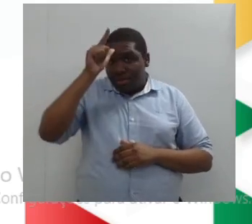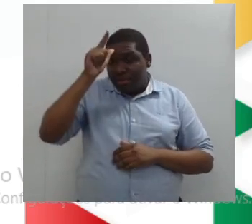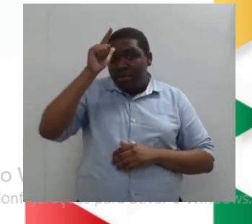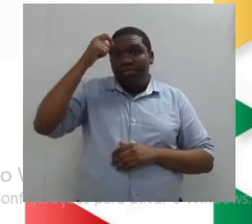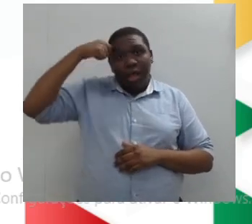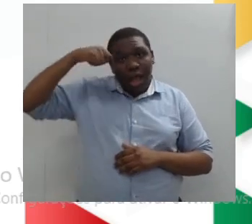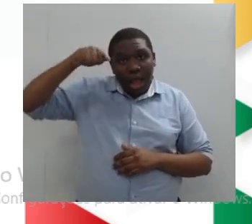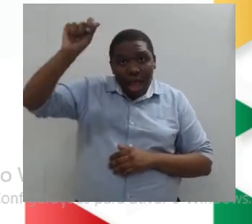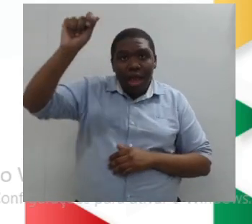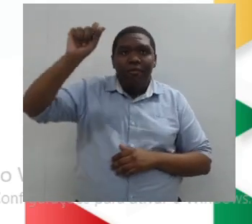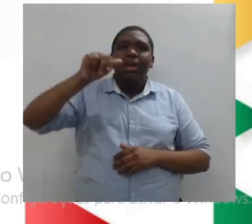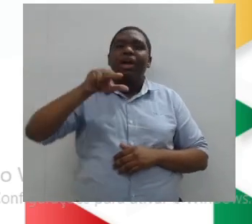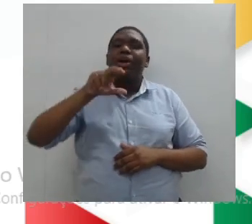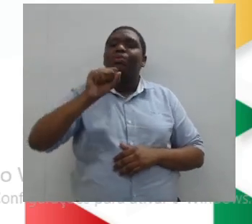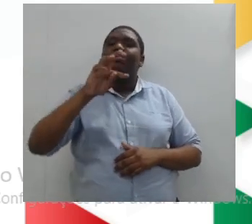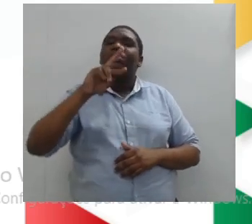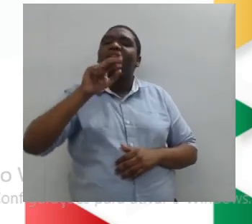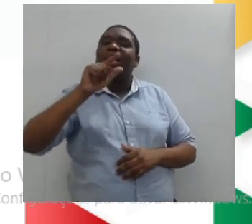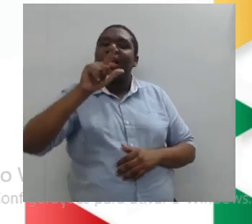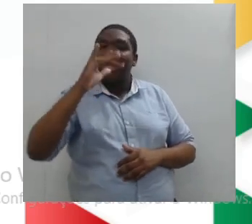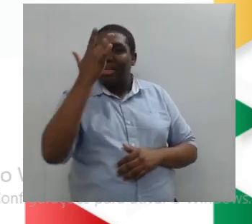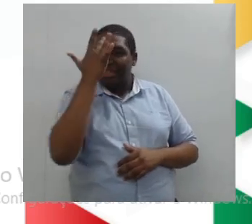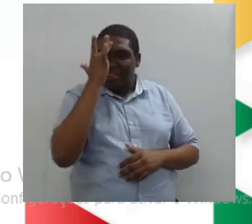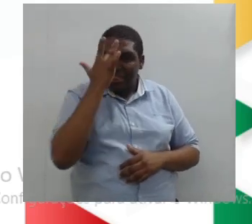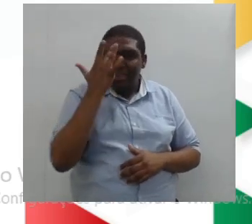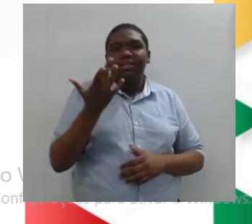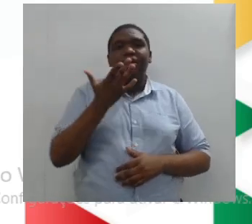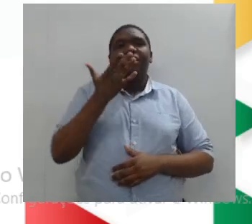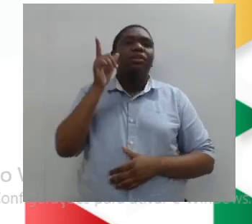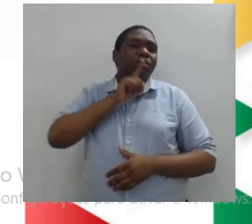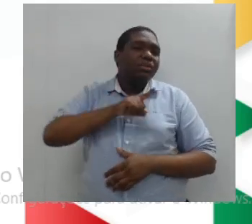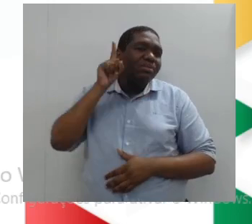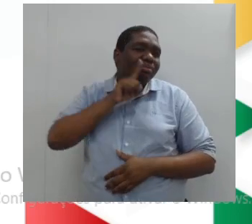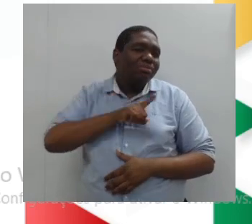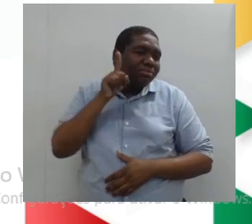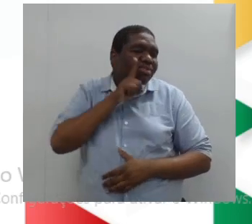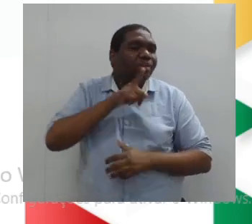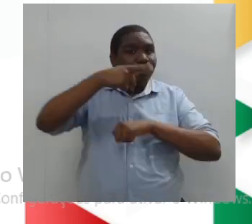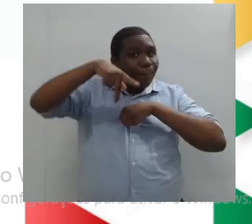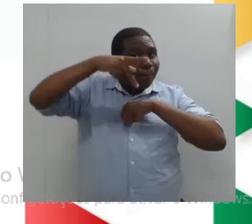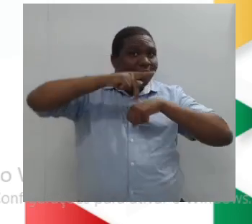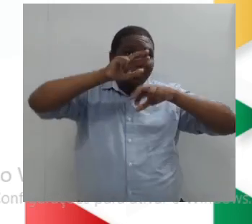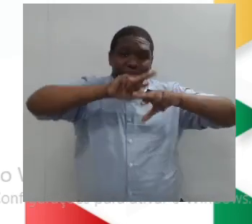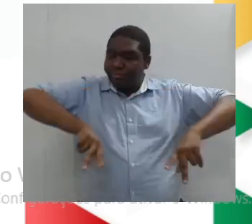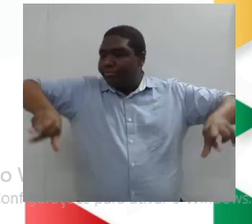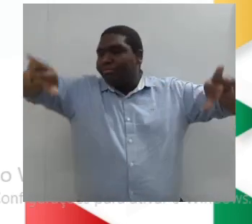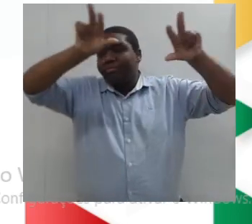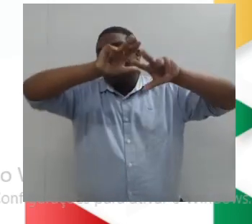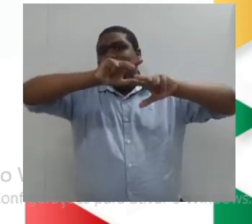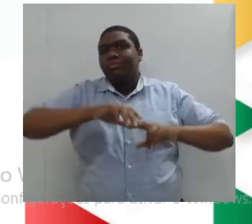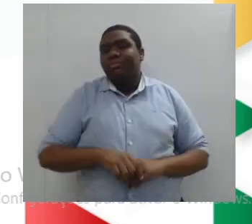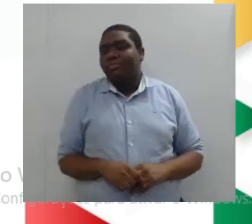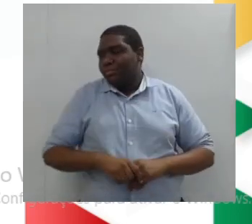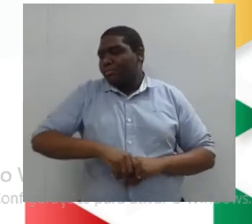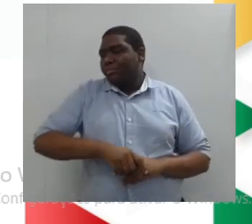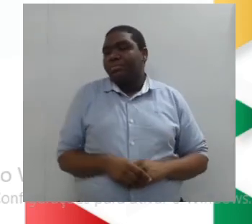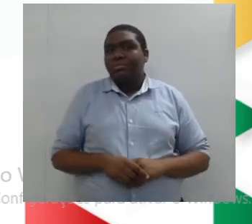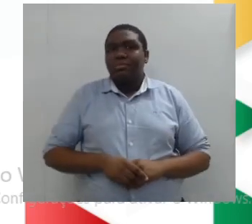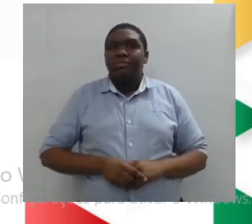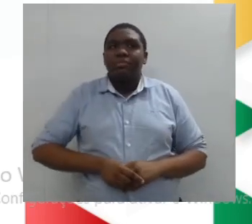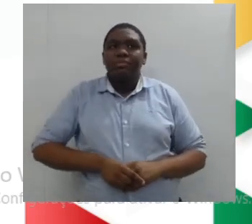Panamá, Austrália, Índia, Estados Unidos. Prestem bem atenção nos templos